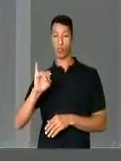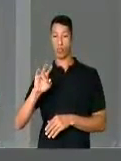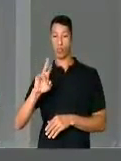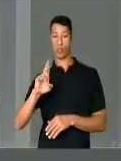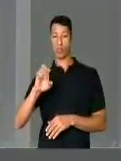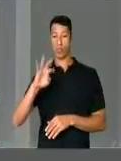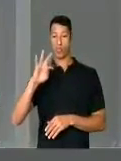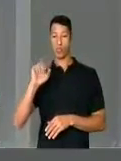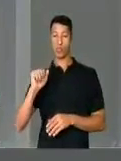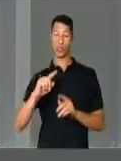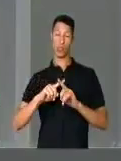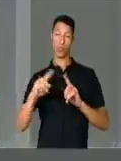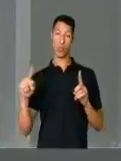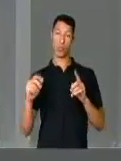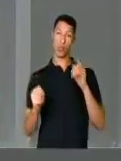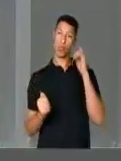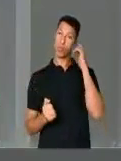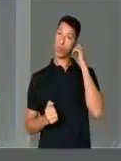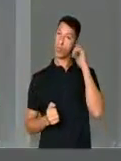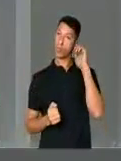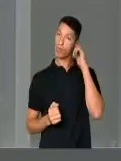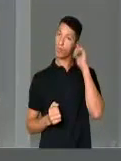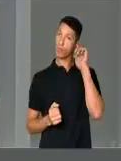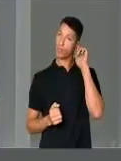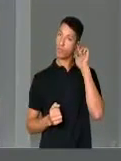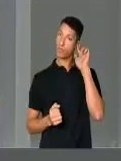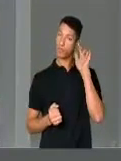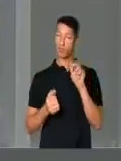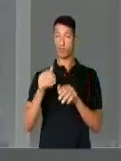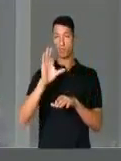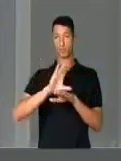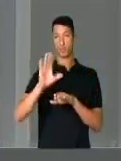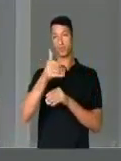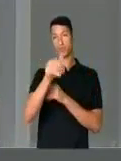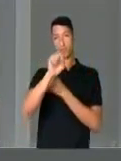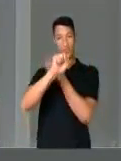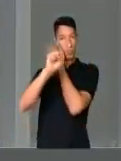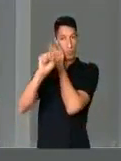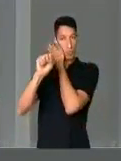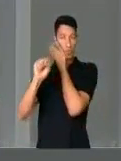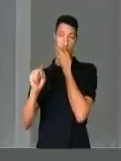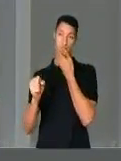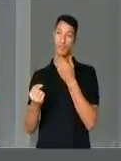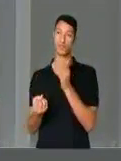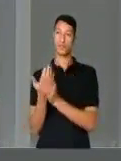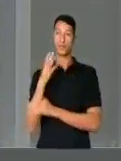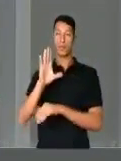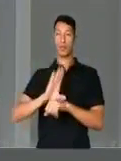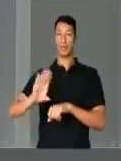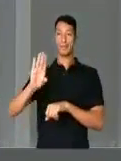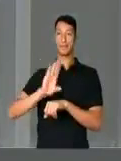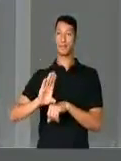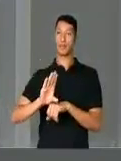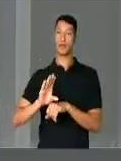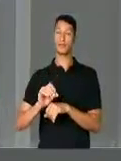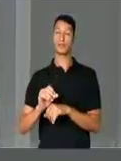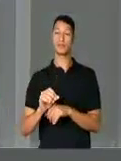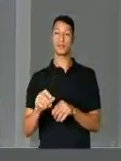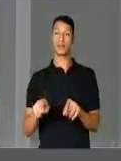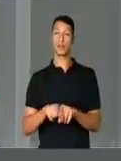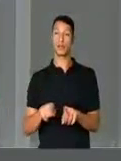indireta. Mas os constituintes de 88, ao elaborarem a